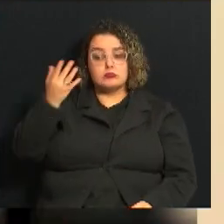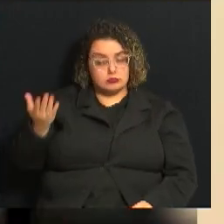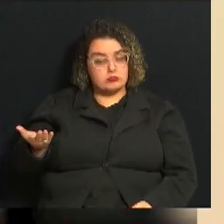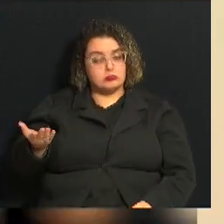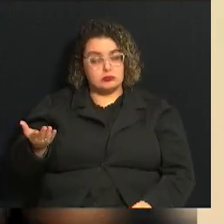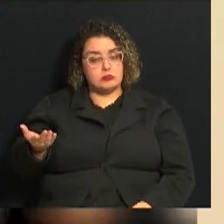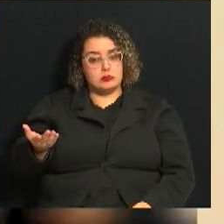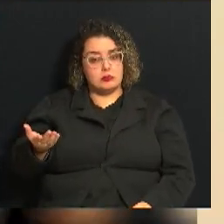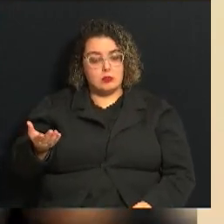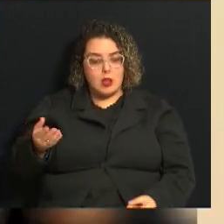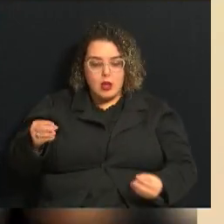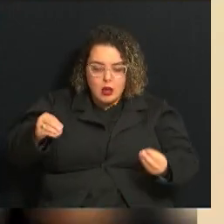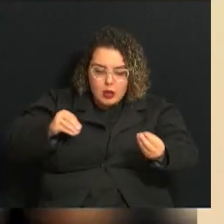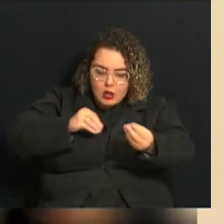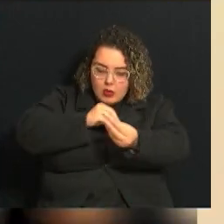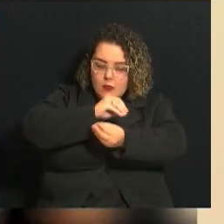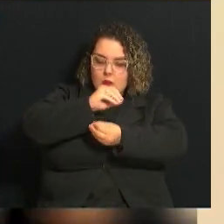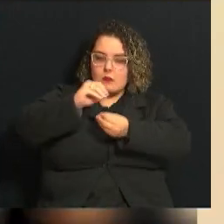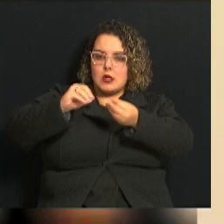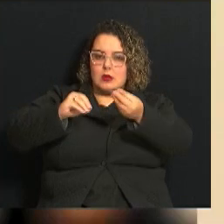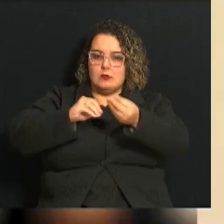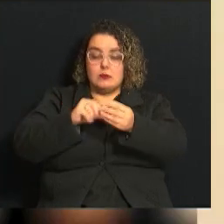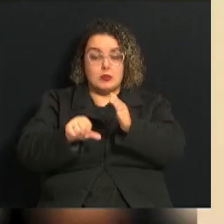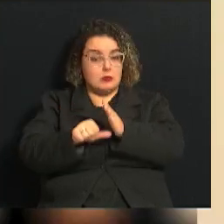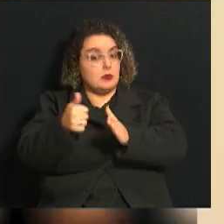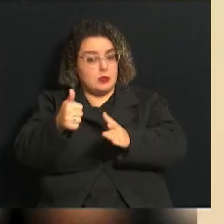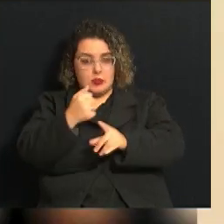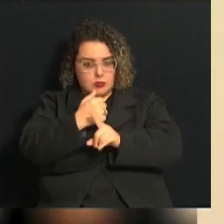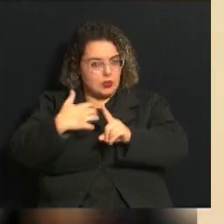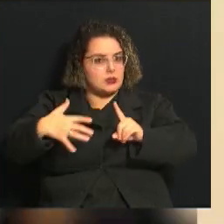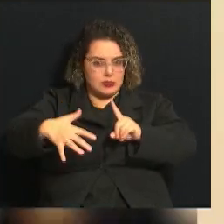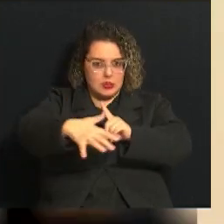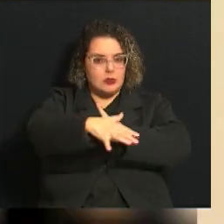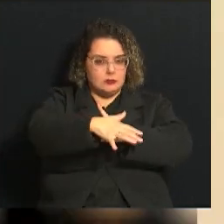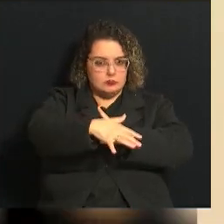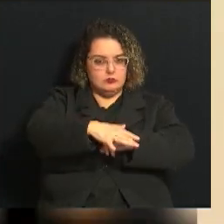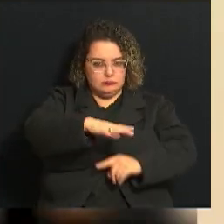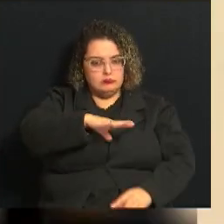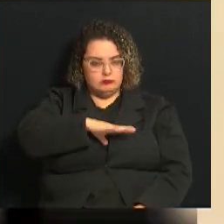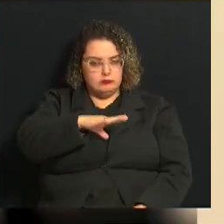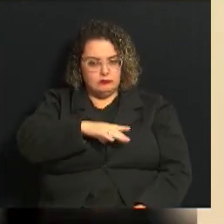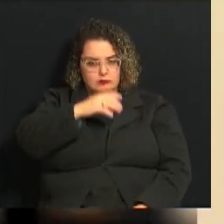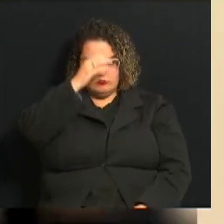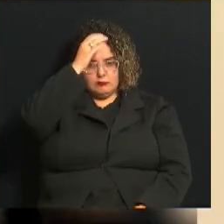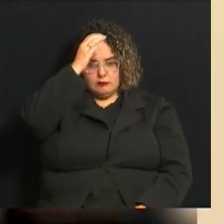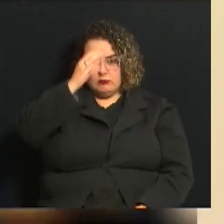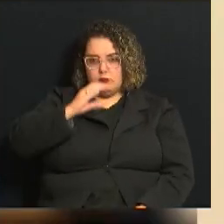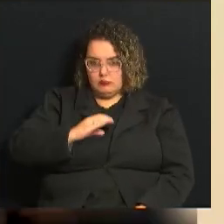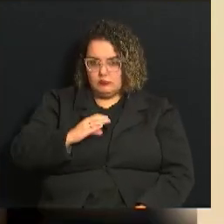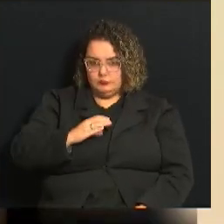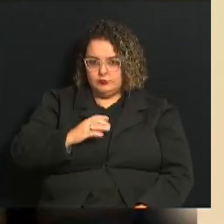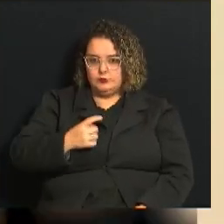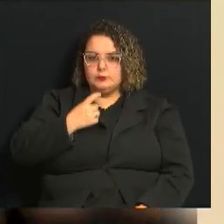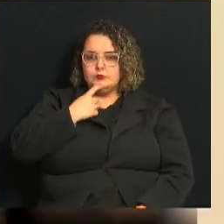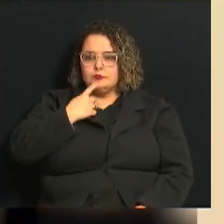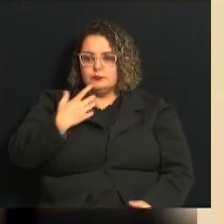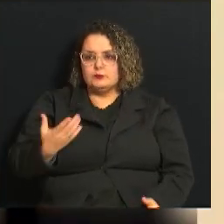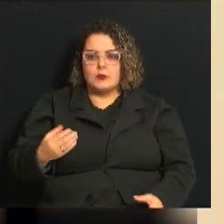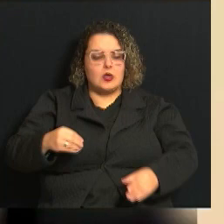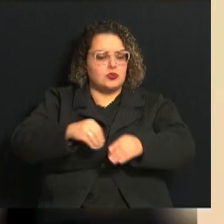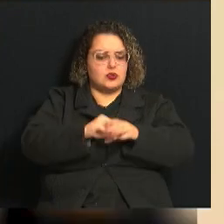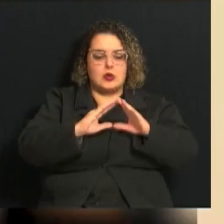é envolver a primeira envolverá a sociedade Campineira e junto com jovens nas escolas as